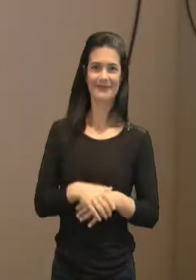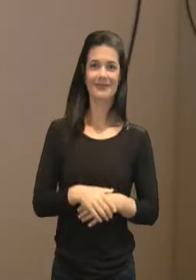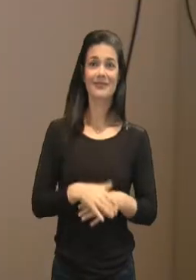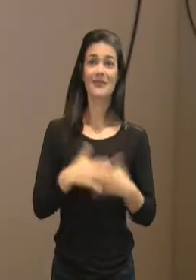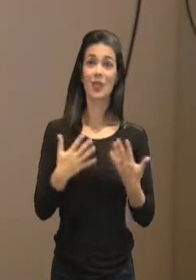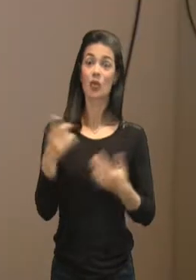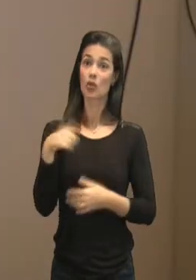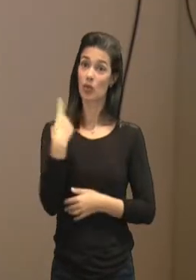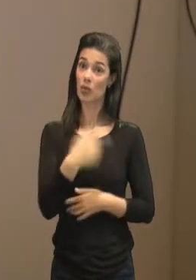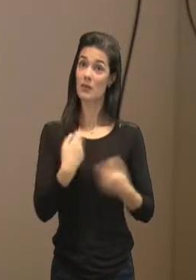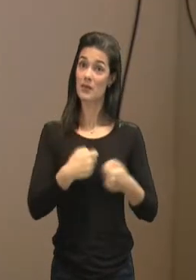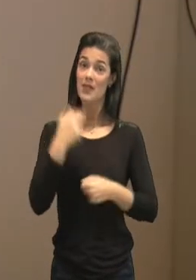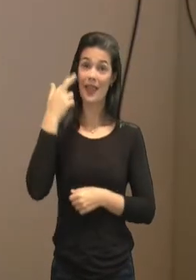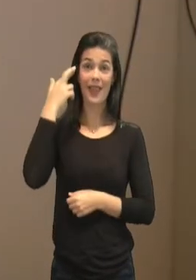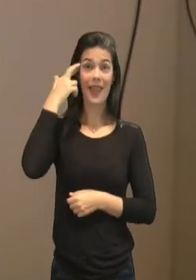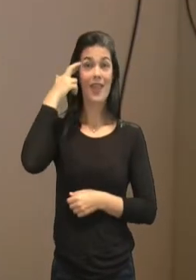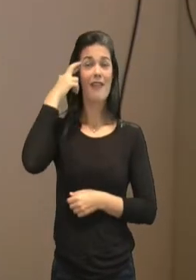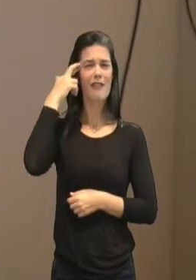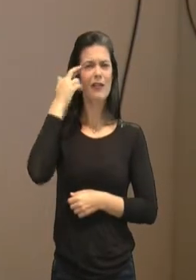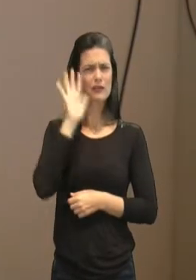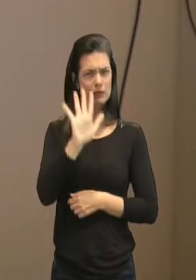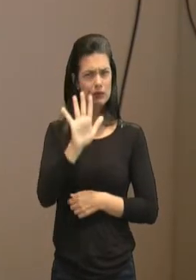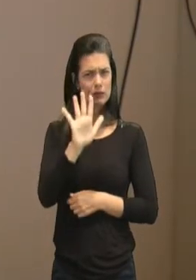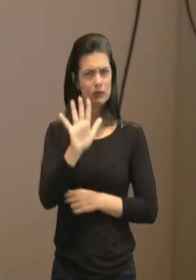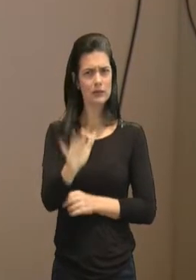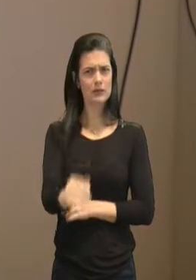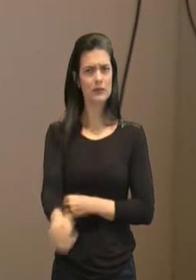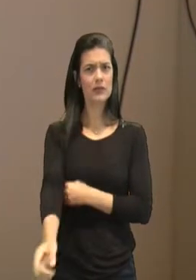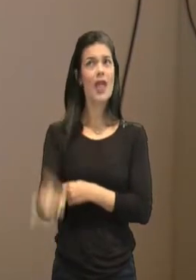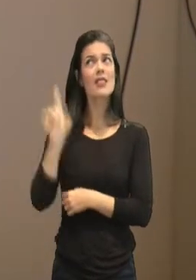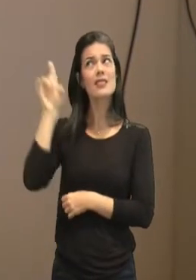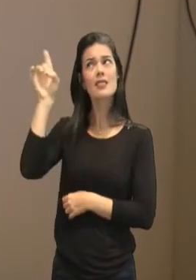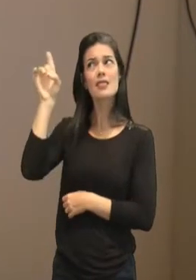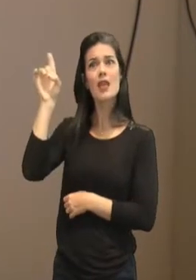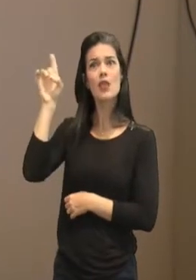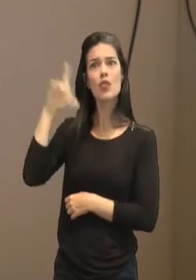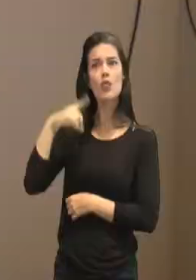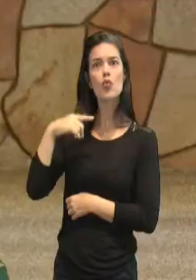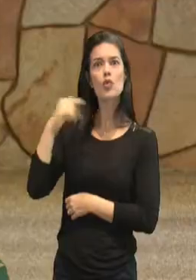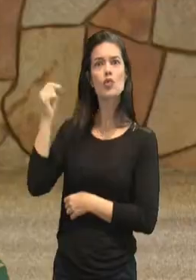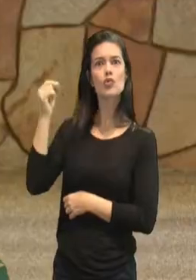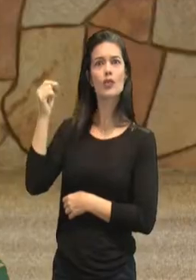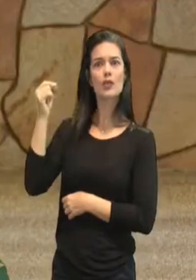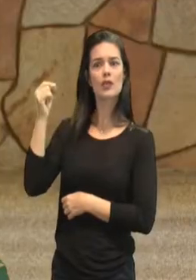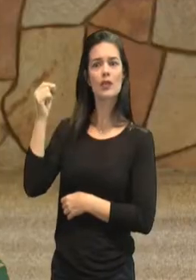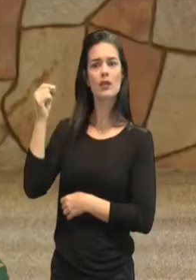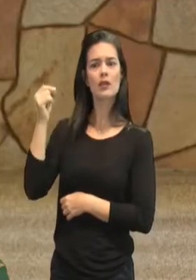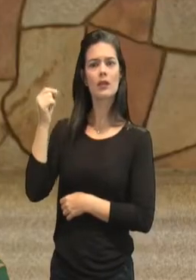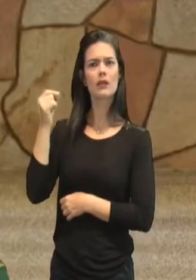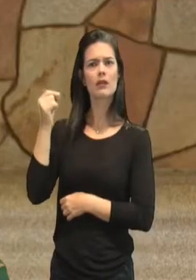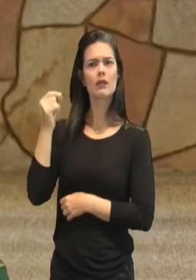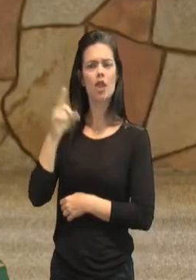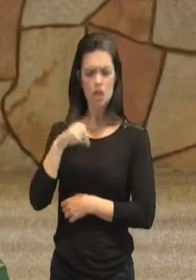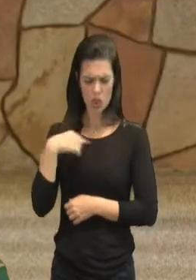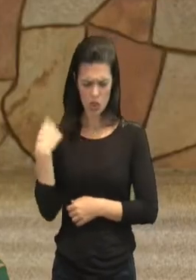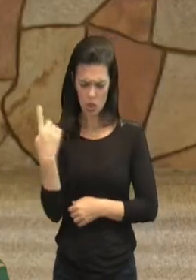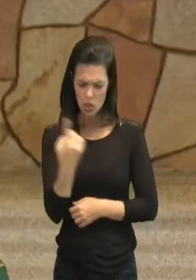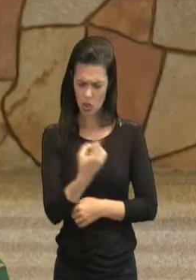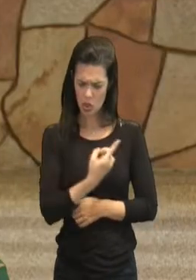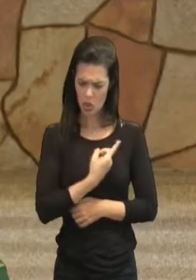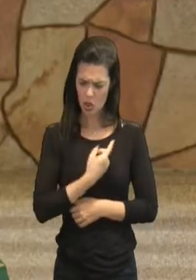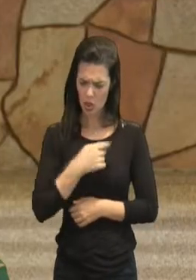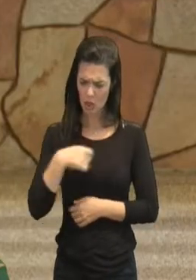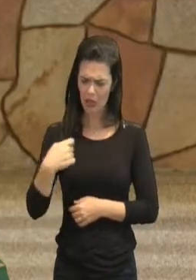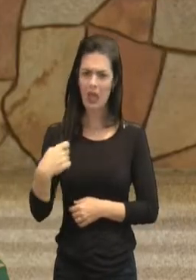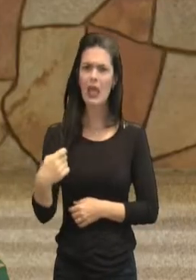que refletir aqui um pouco. Nos escolheu. Mas nós quem? Nos